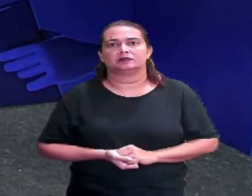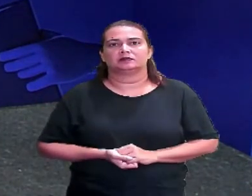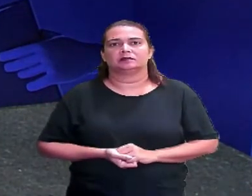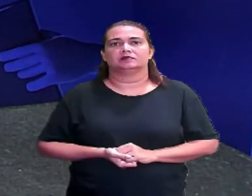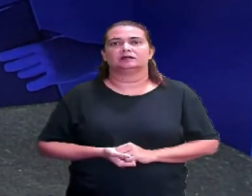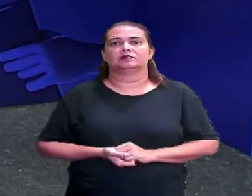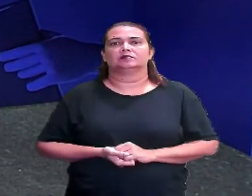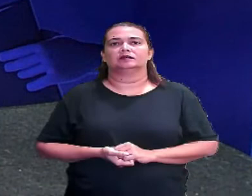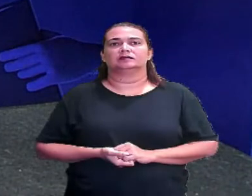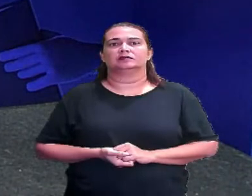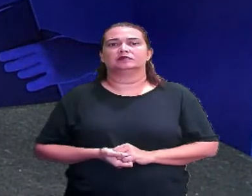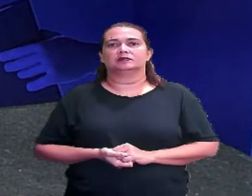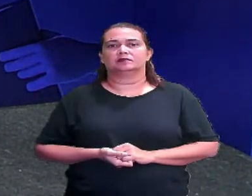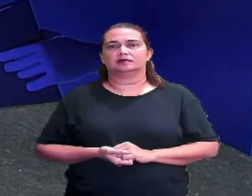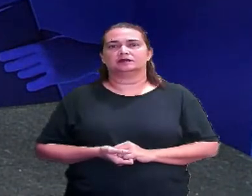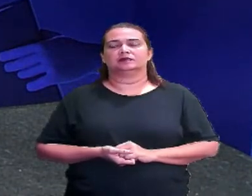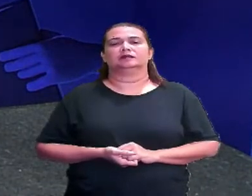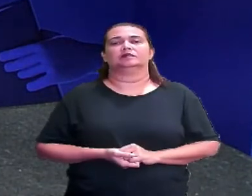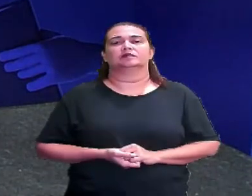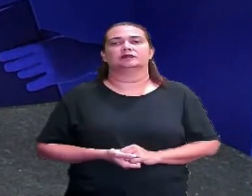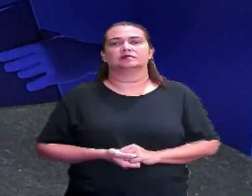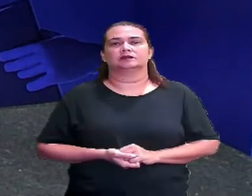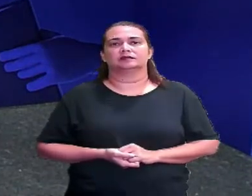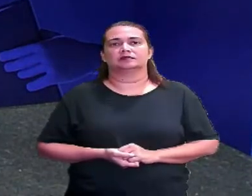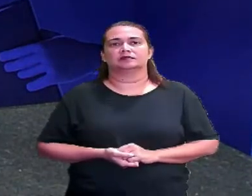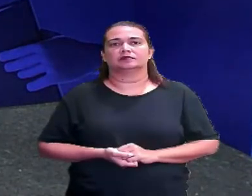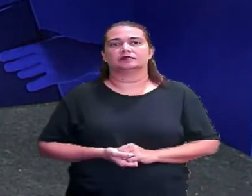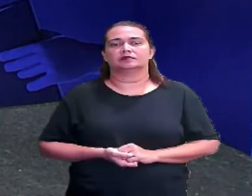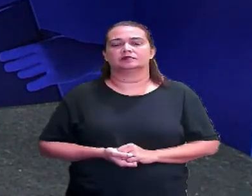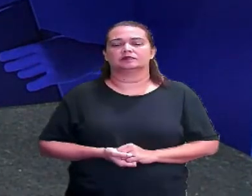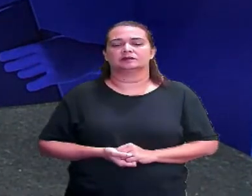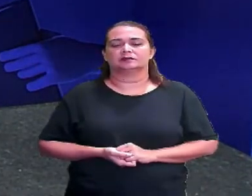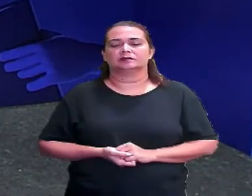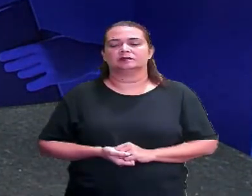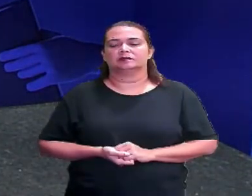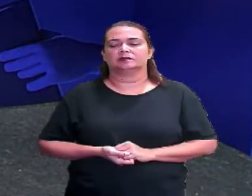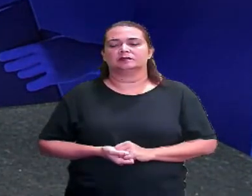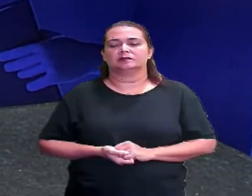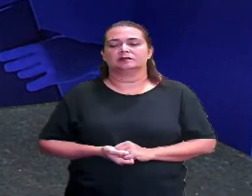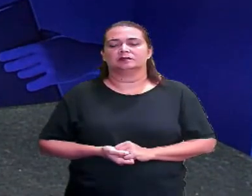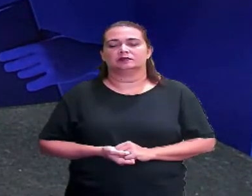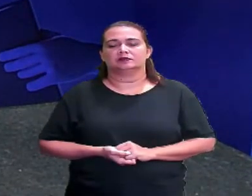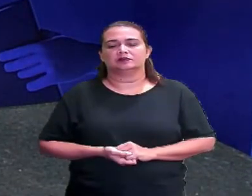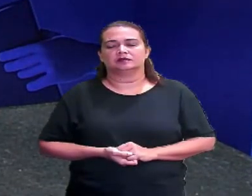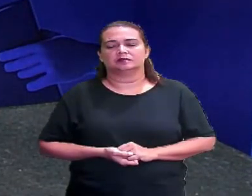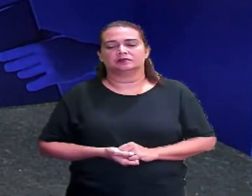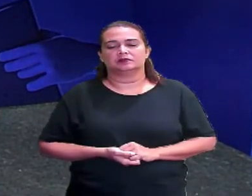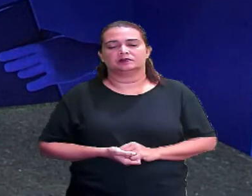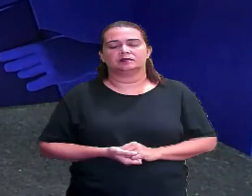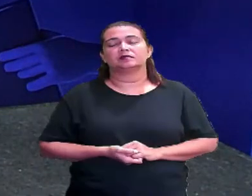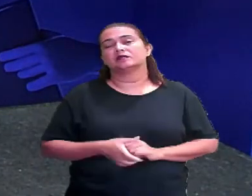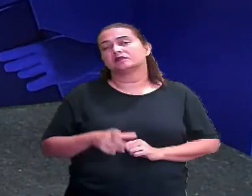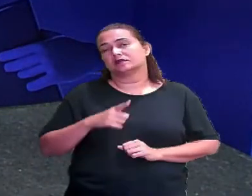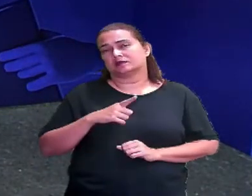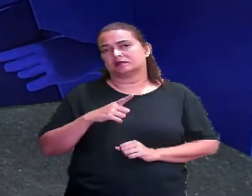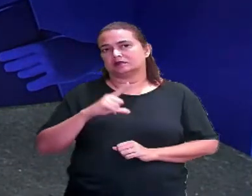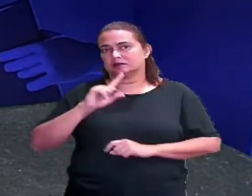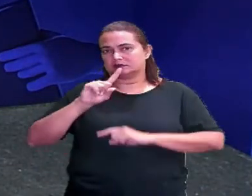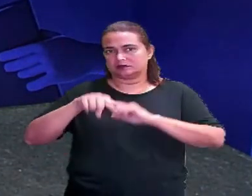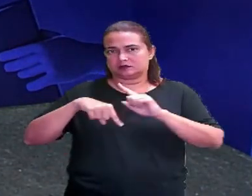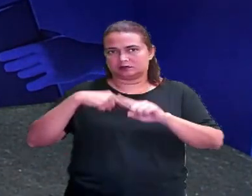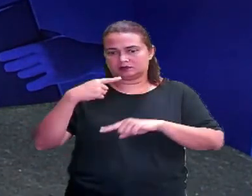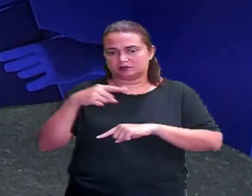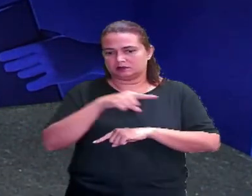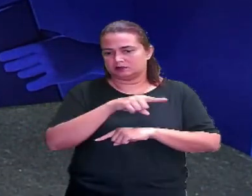nas terras mineiras, né, das Minas Gerais. Então nós temos uma série de outras palavras aqui que depois